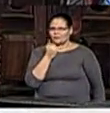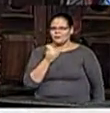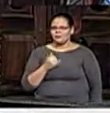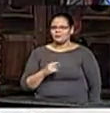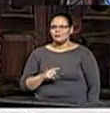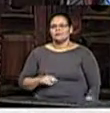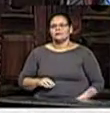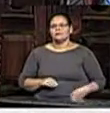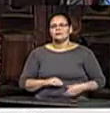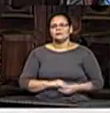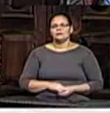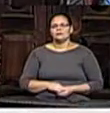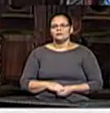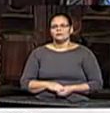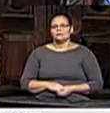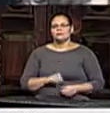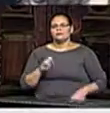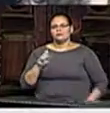um esclarecimento.